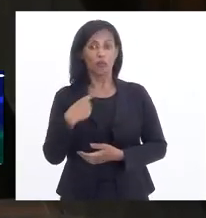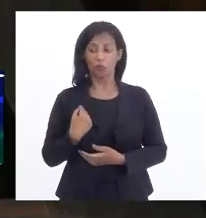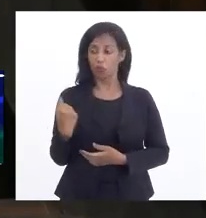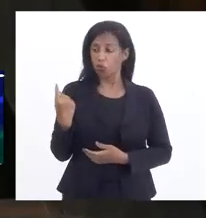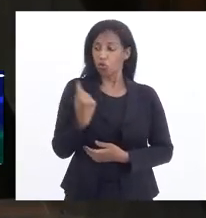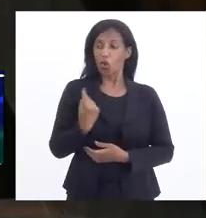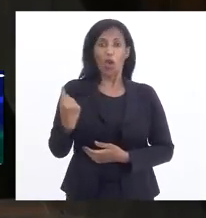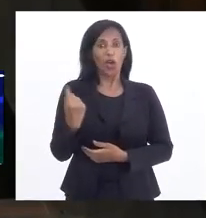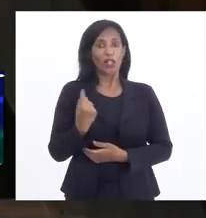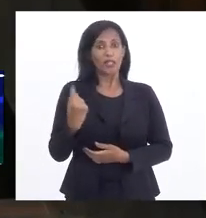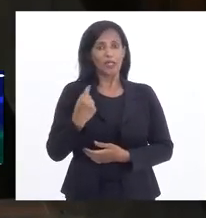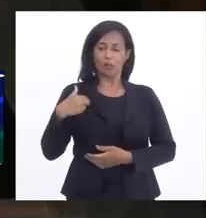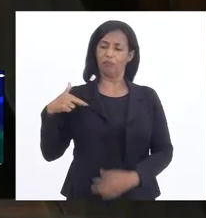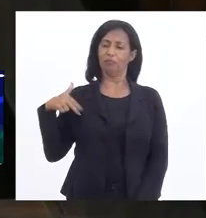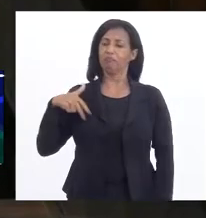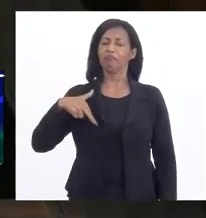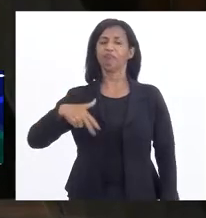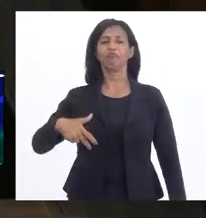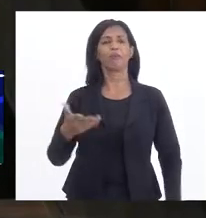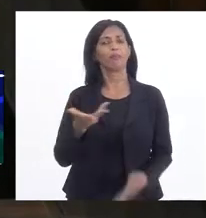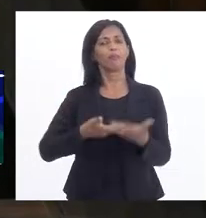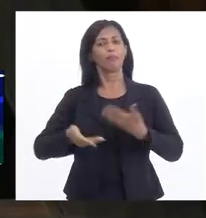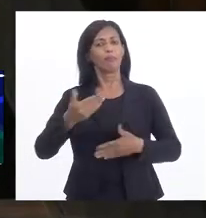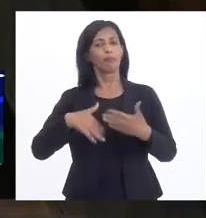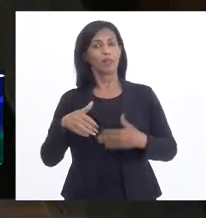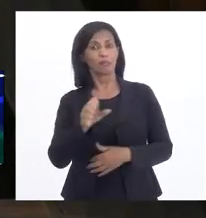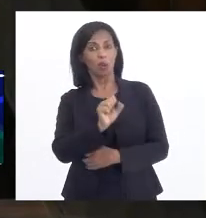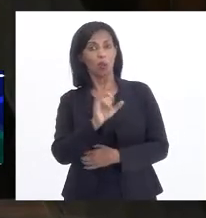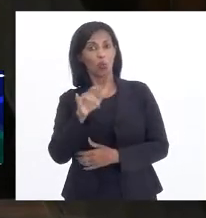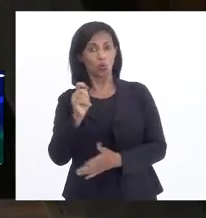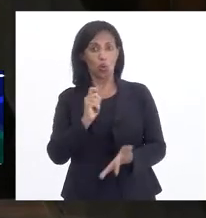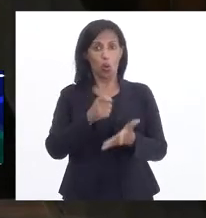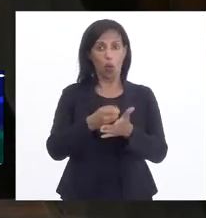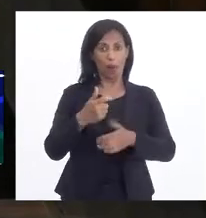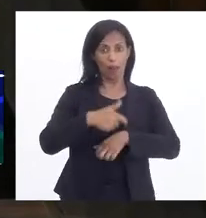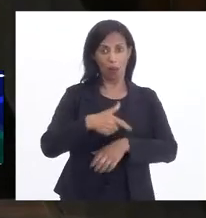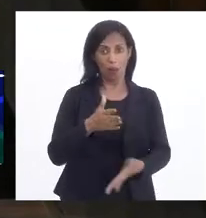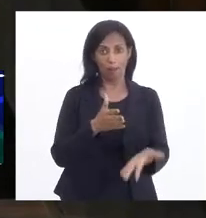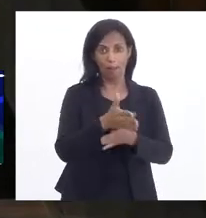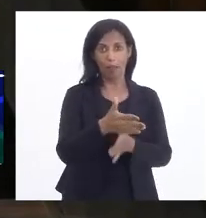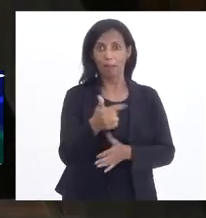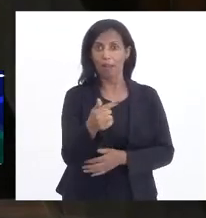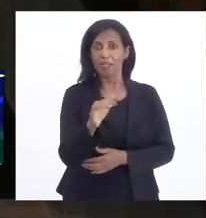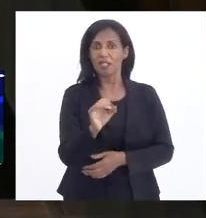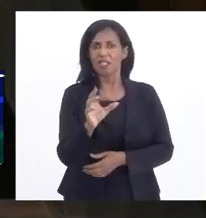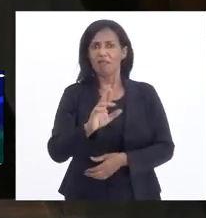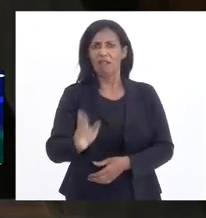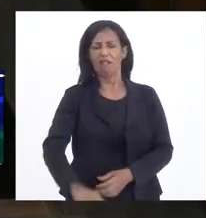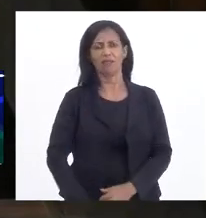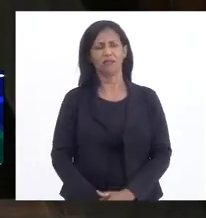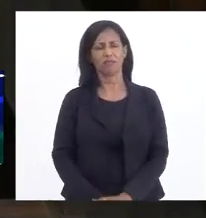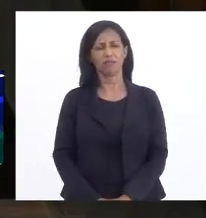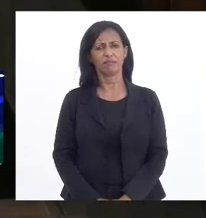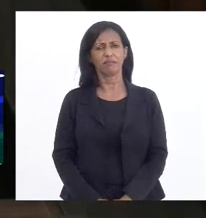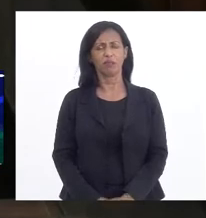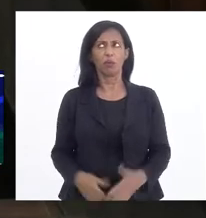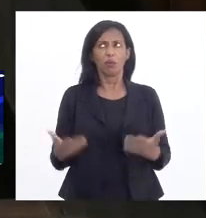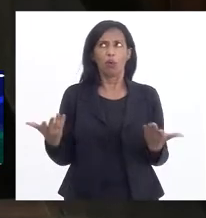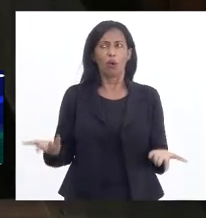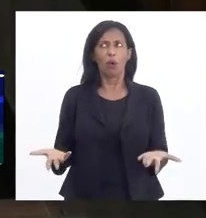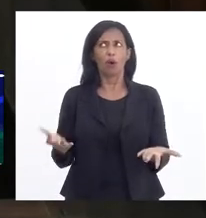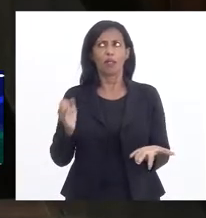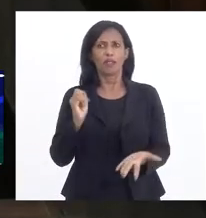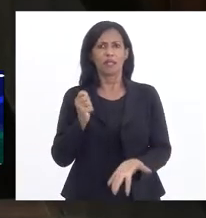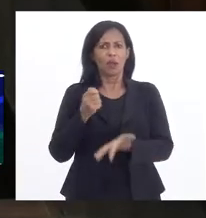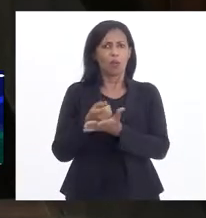lá, com as suas próprias pernas, participar do evento dos 8 dias e comprar o passaporte, ele pagaria 70. Ora, se está comprando em